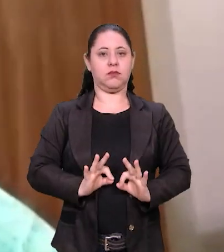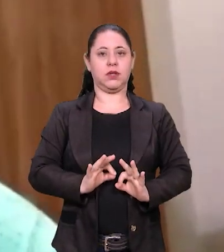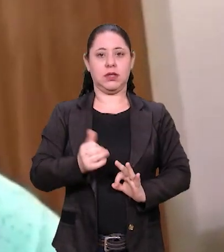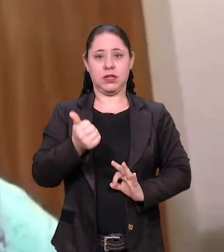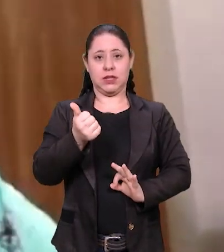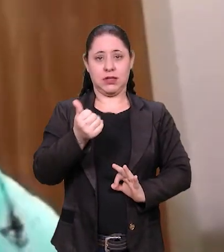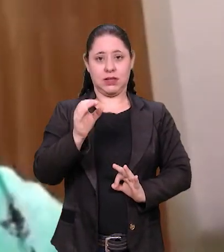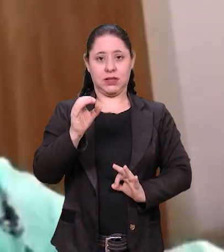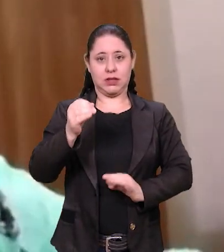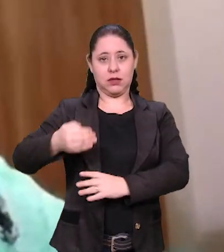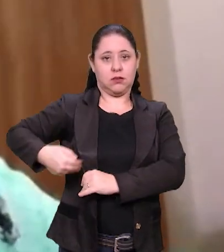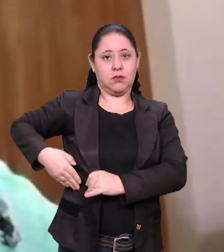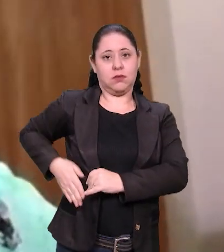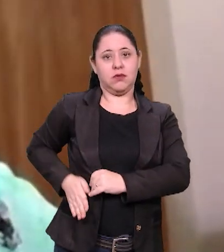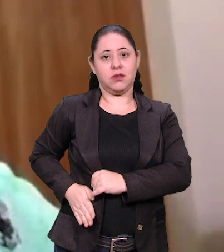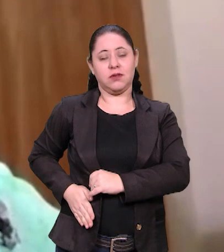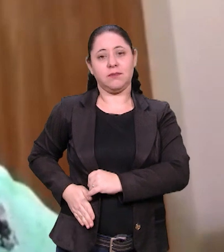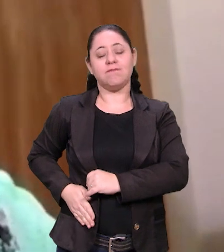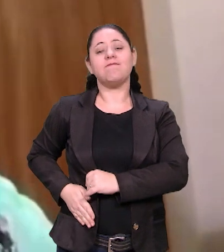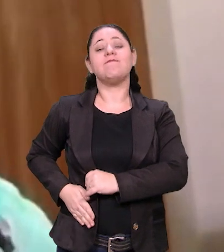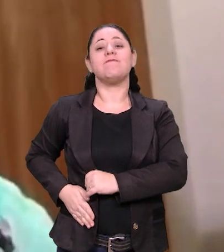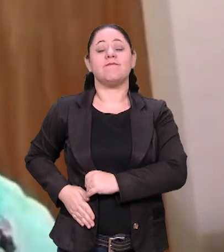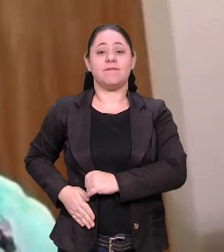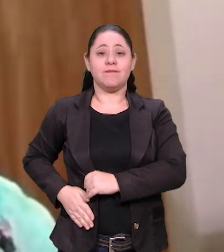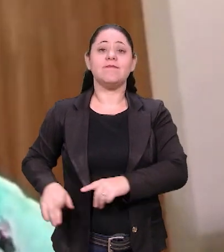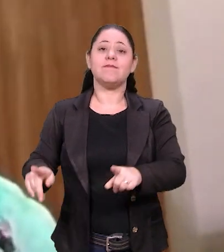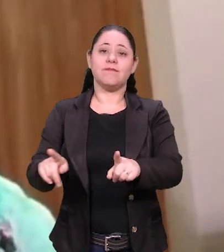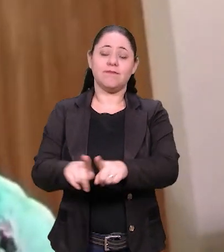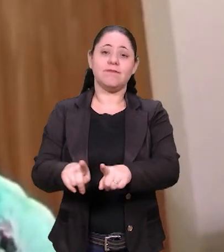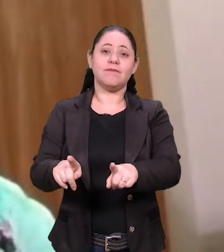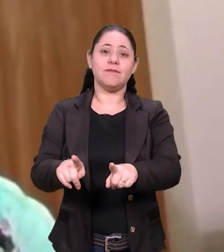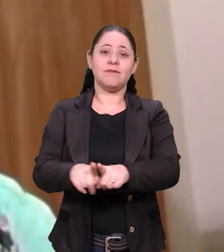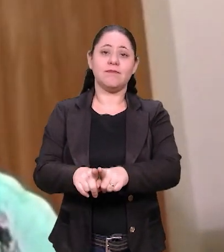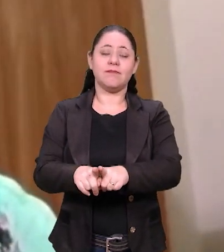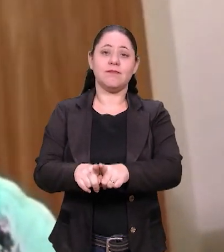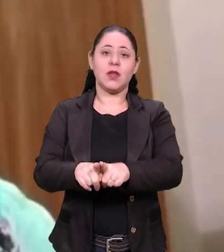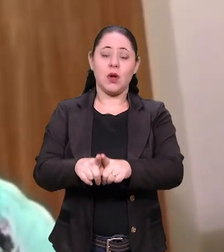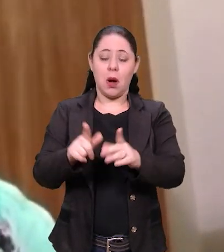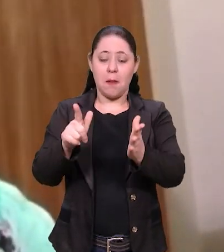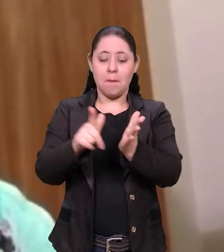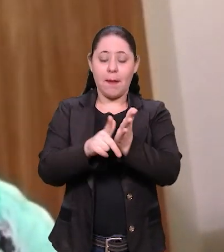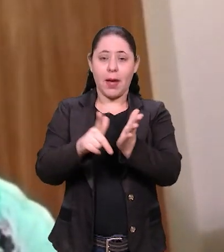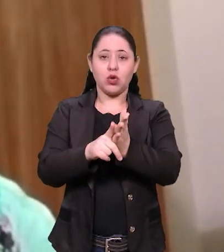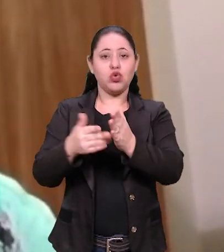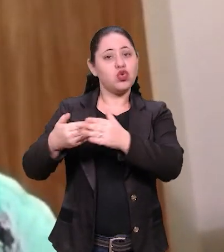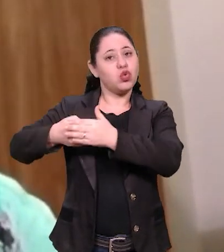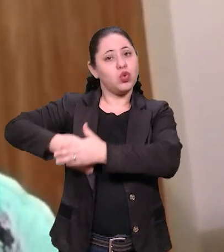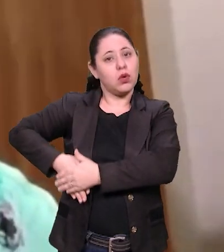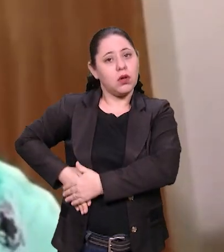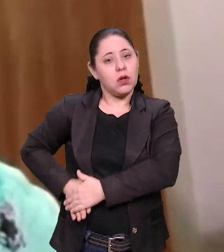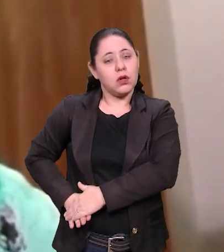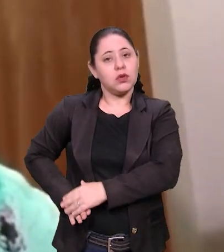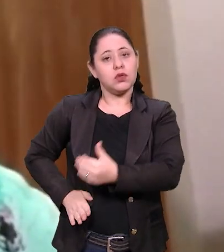bolso e coloquei o boleto no bolso junto, com os R$ 600.